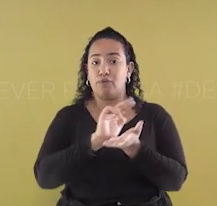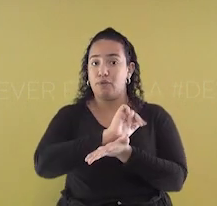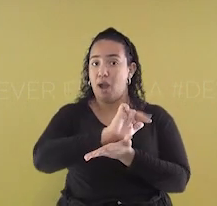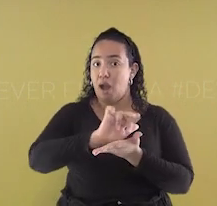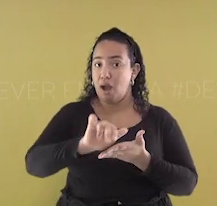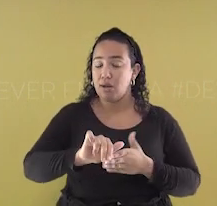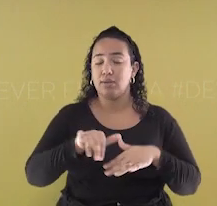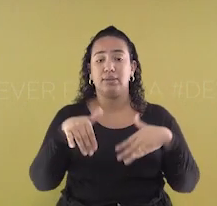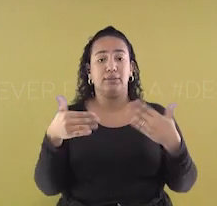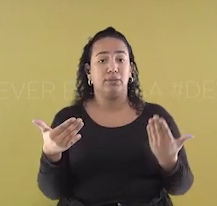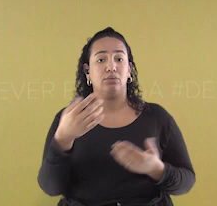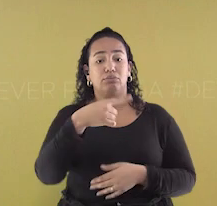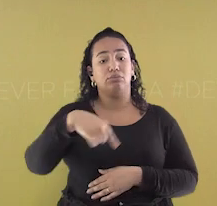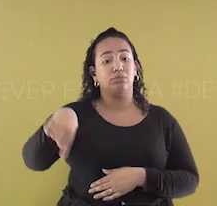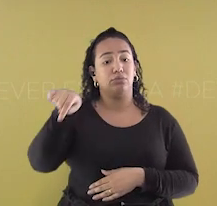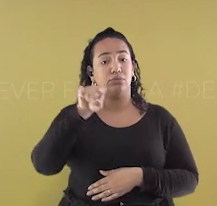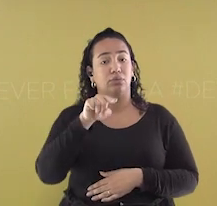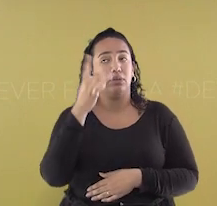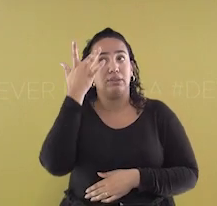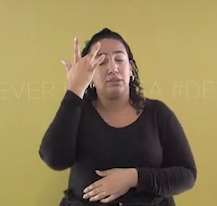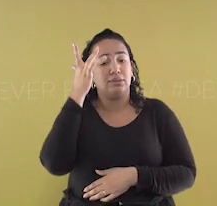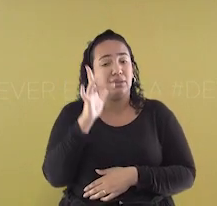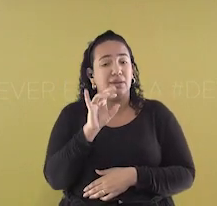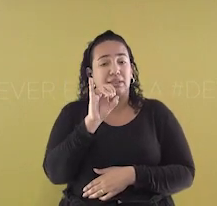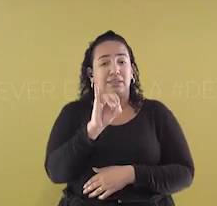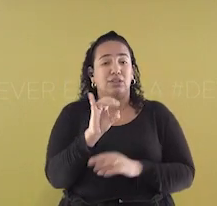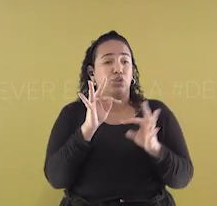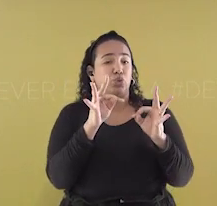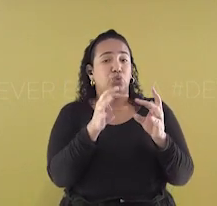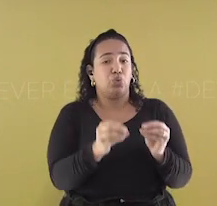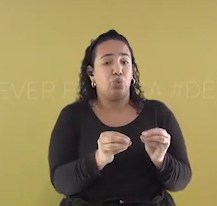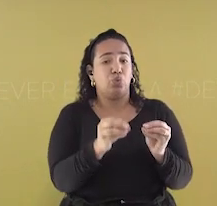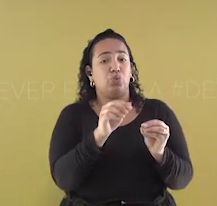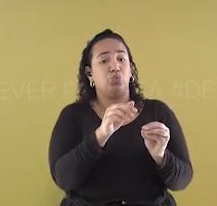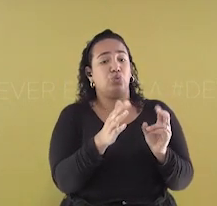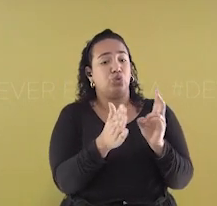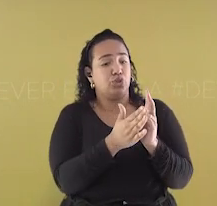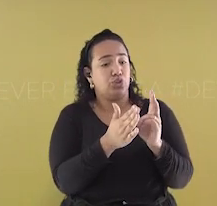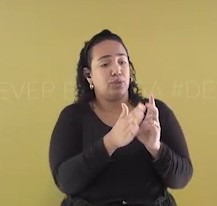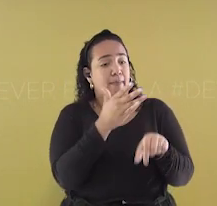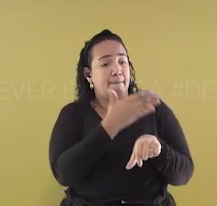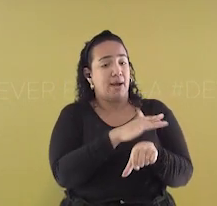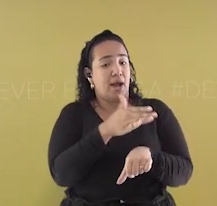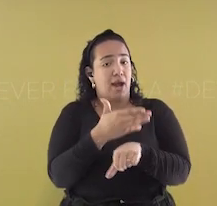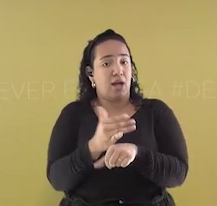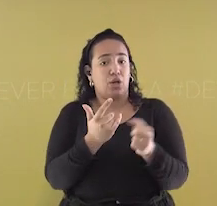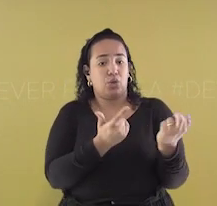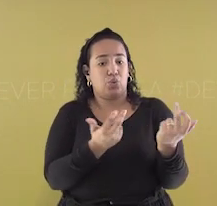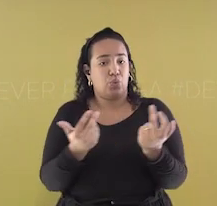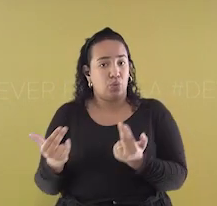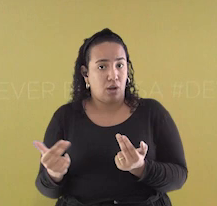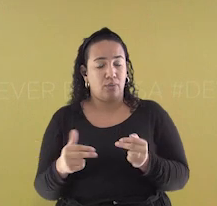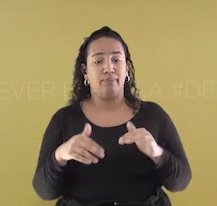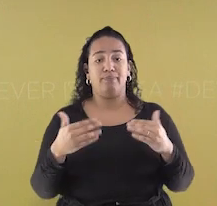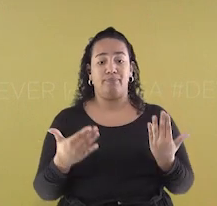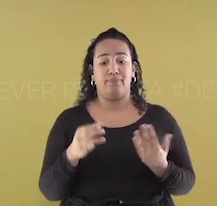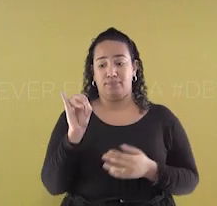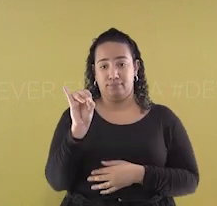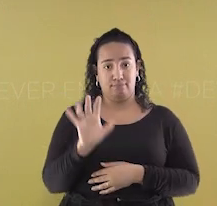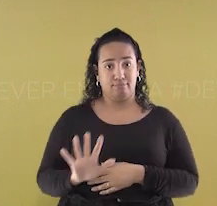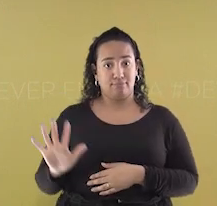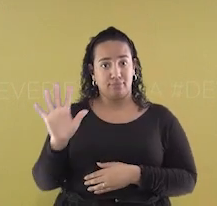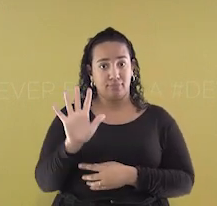dizer com certeza que todos usavam as mesmas práticas, tá bom? Mas, nessa imagem, você consegue ter